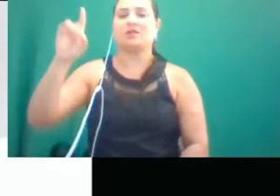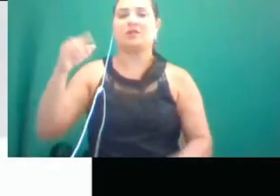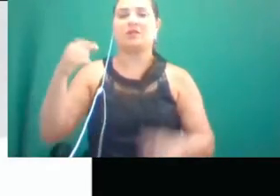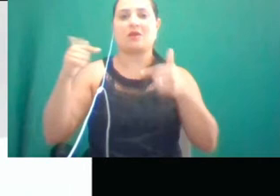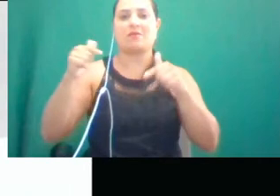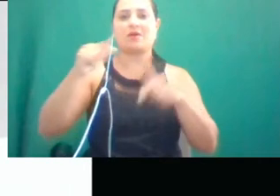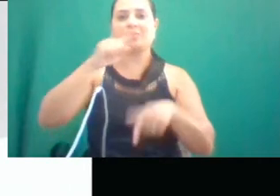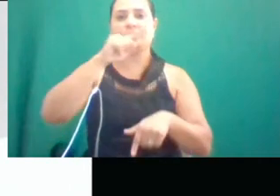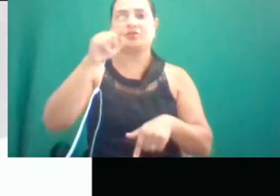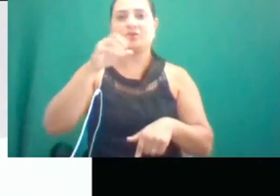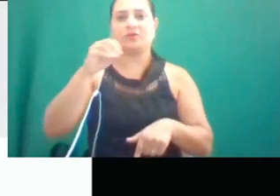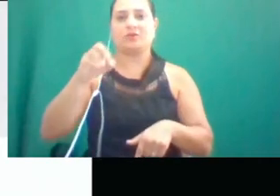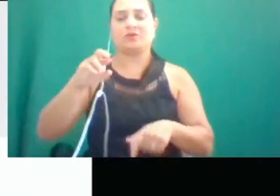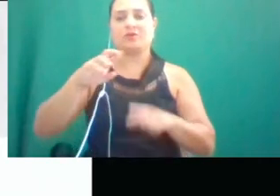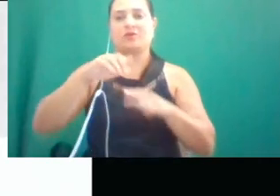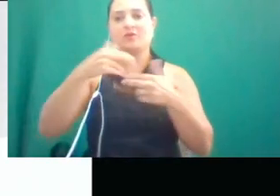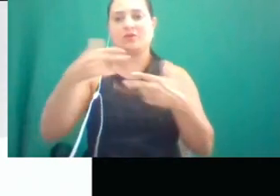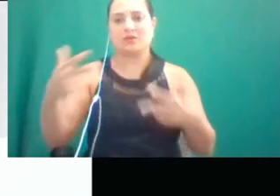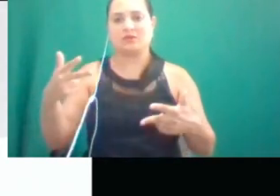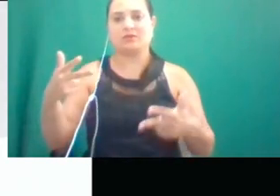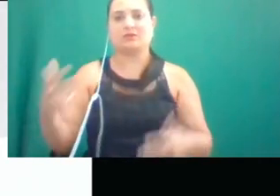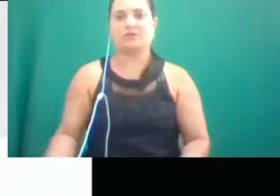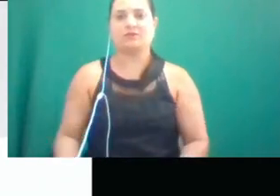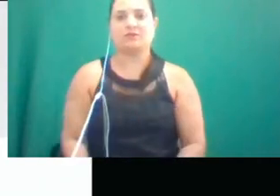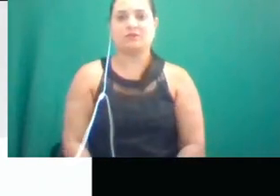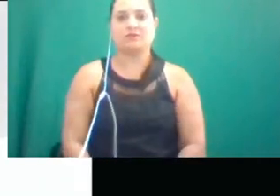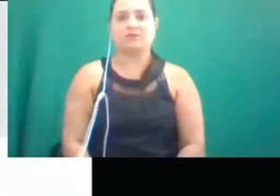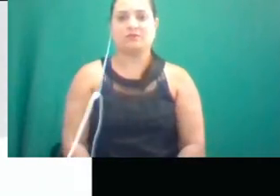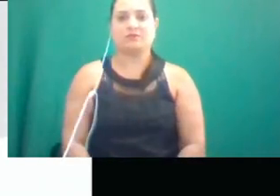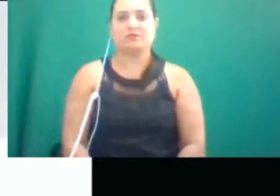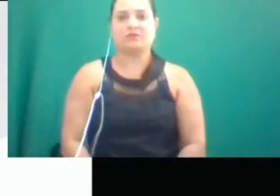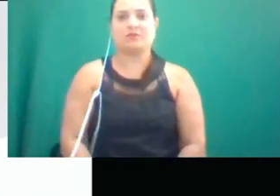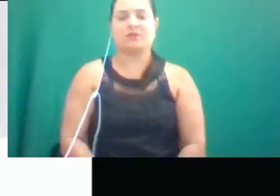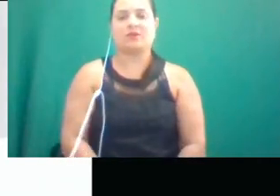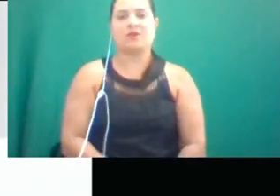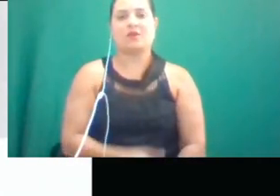Prometo, em nome de Deus, no exercício da profissão de engenheira